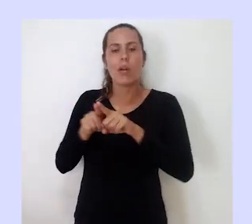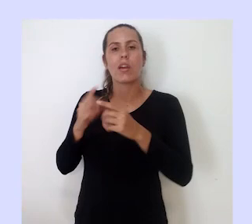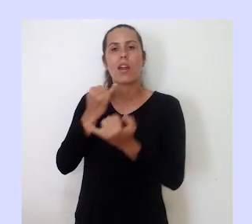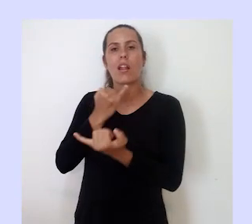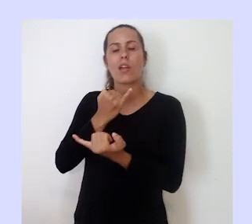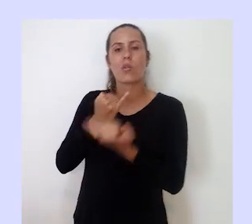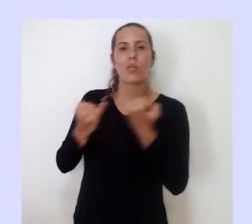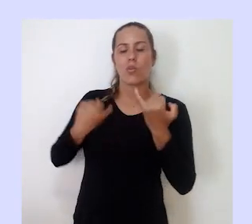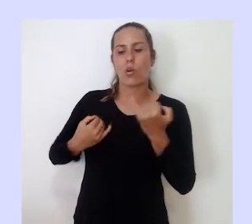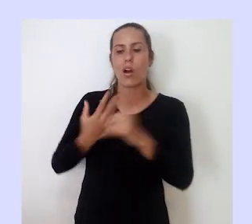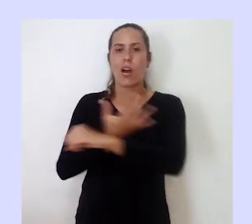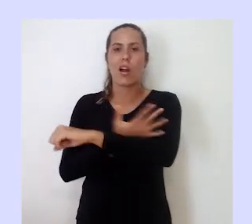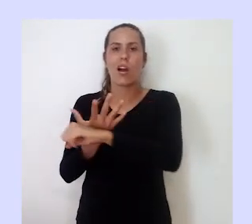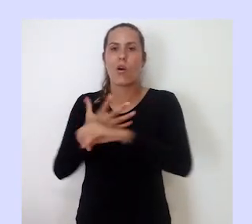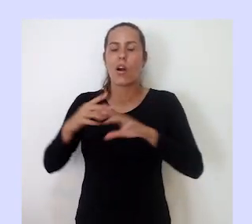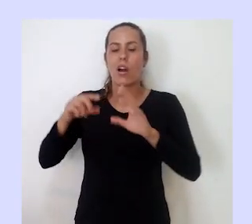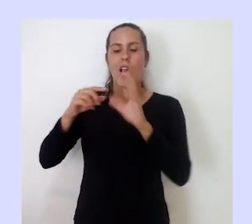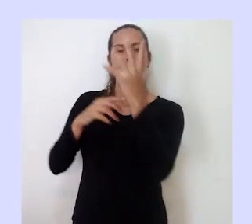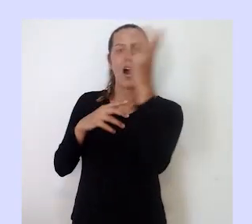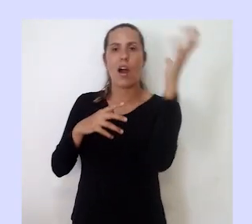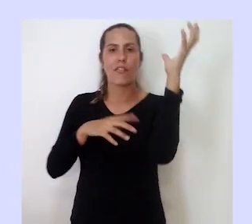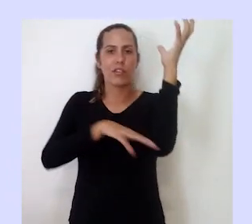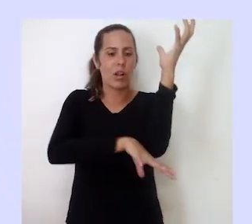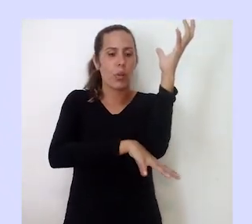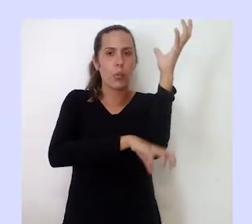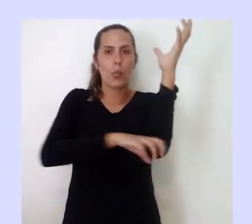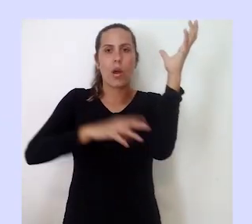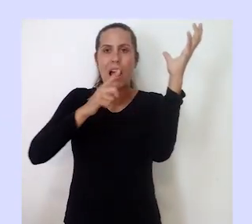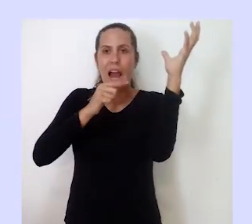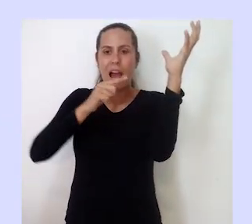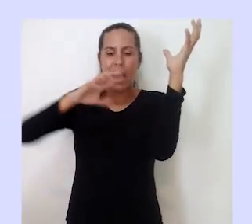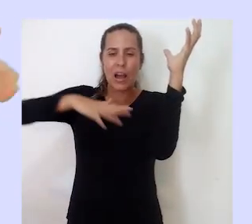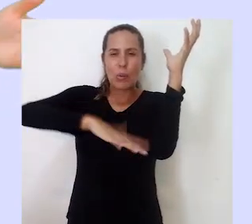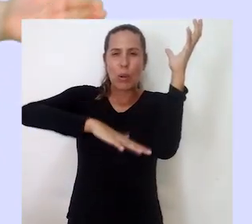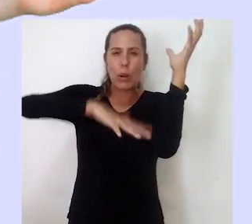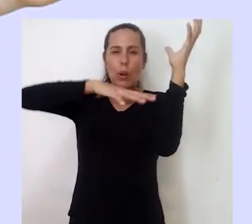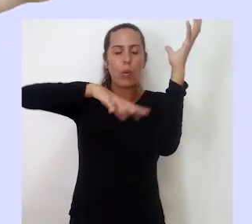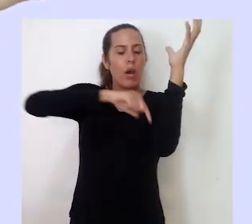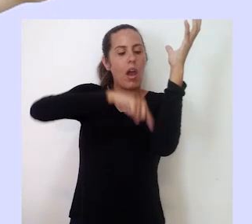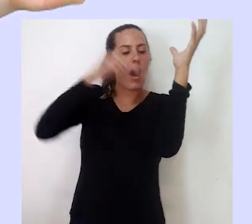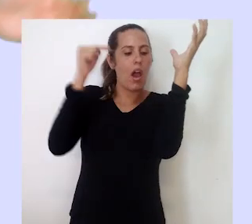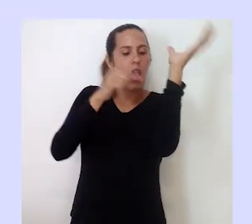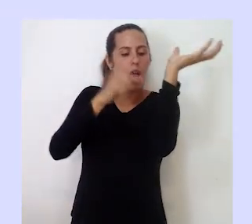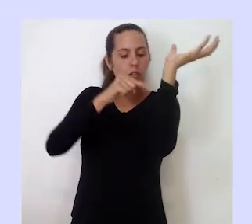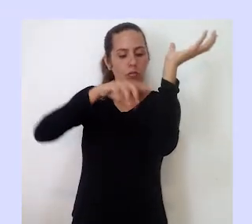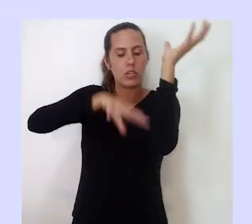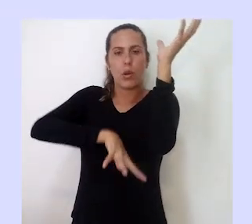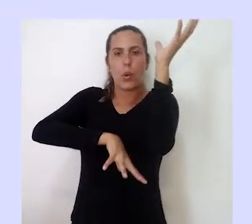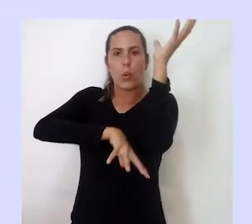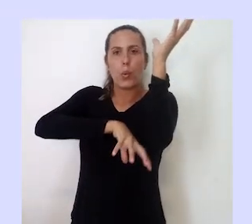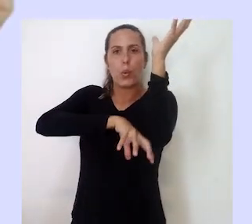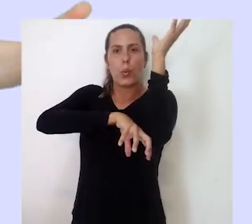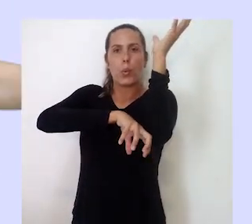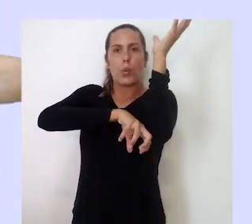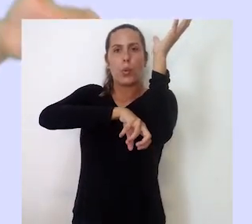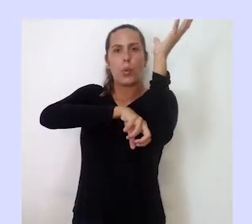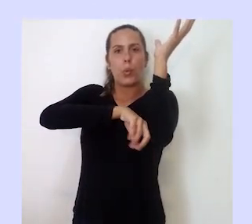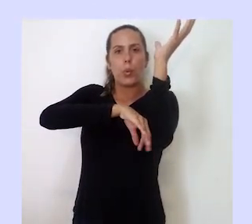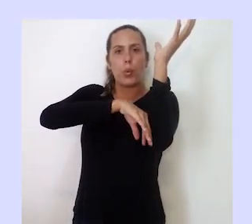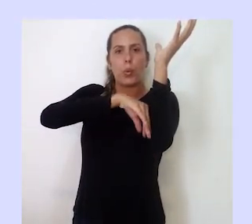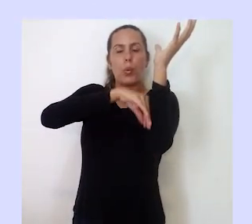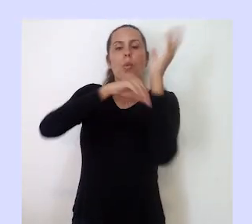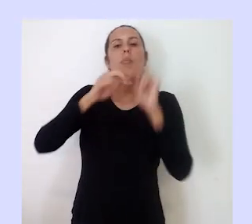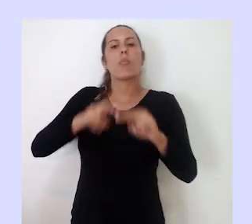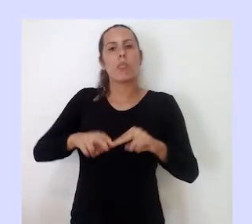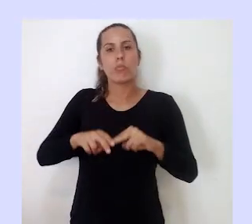uma esponja, ou seja, absorve essa água que foi derramada, que foi a mais devido